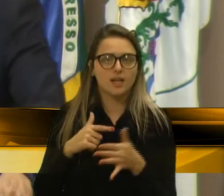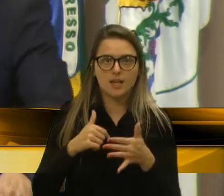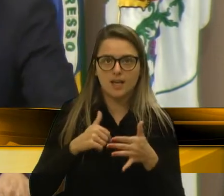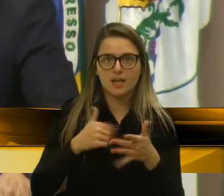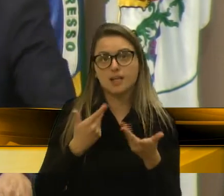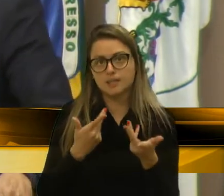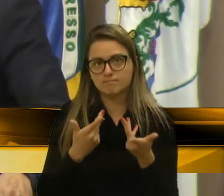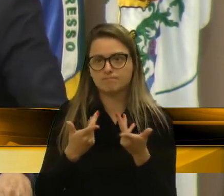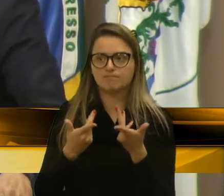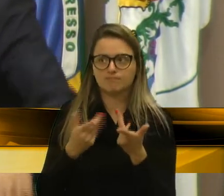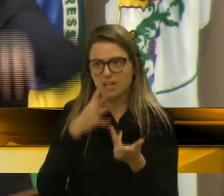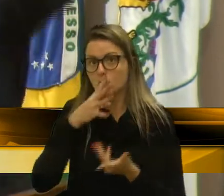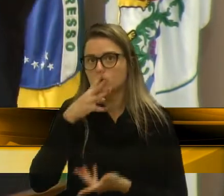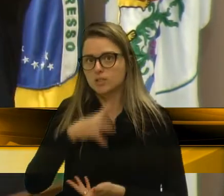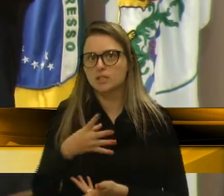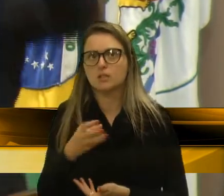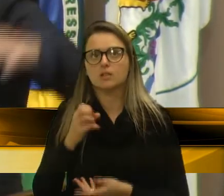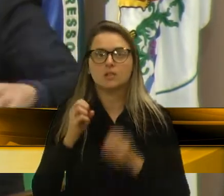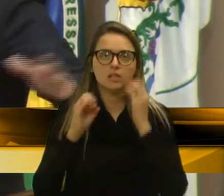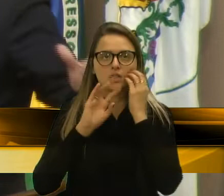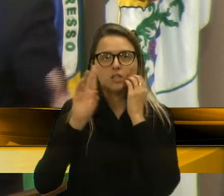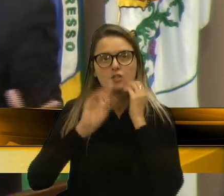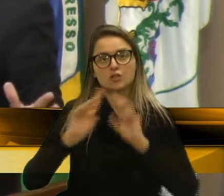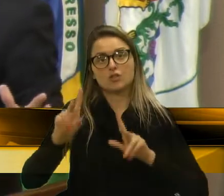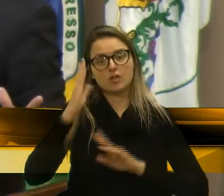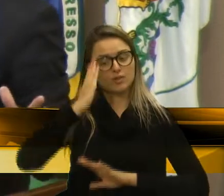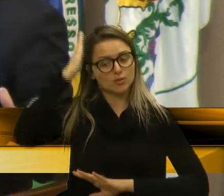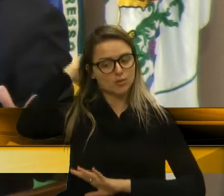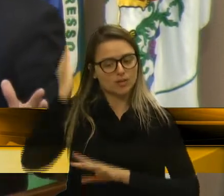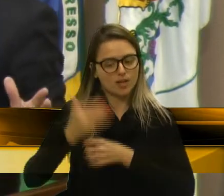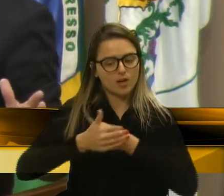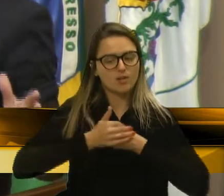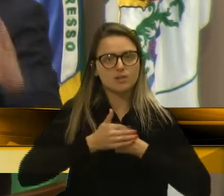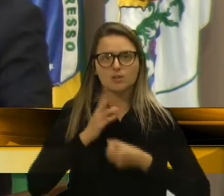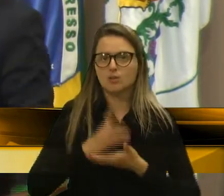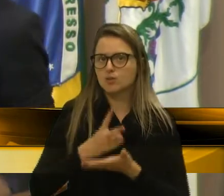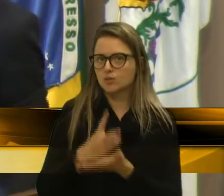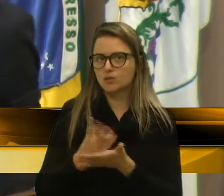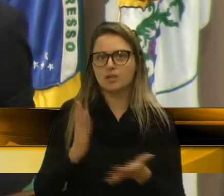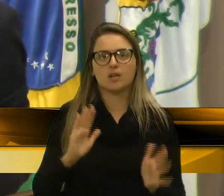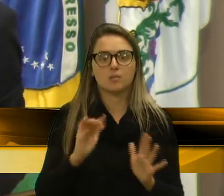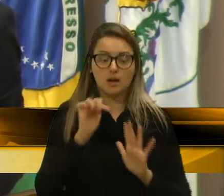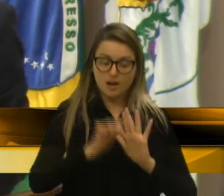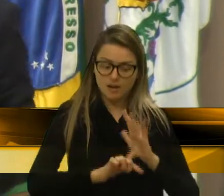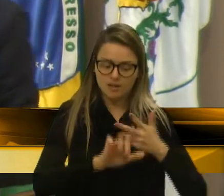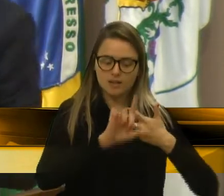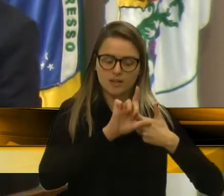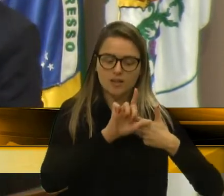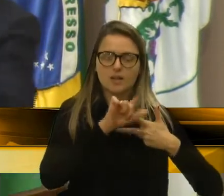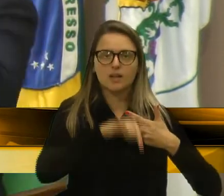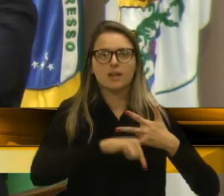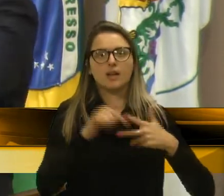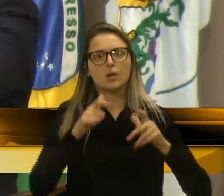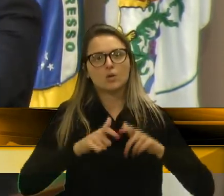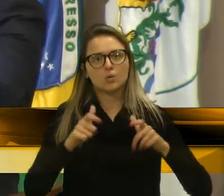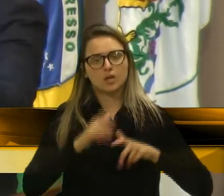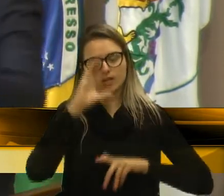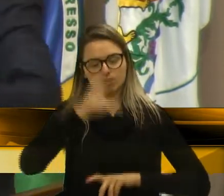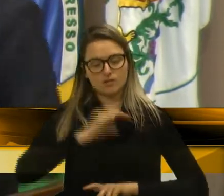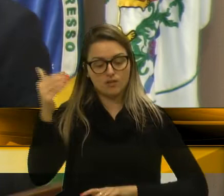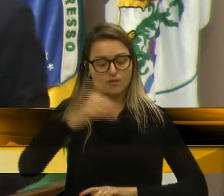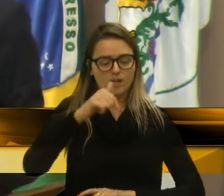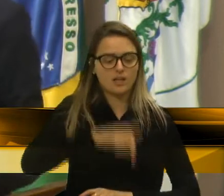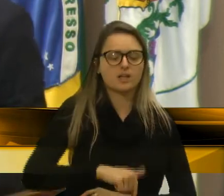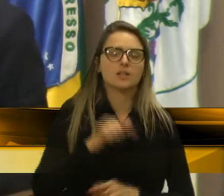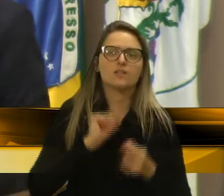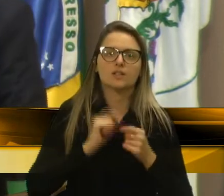cozinha, né? Diferente do prefeito que se esconde. Então o parlamento é para isso. Então aí o cidadão vem aqui fazer o